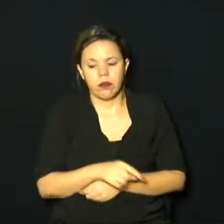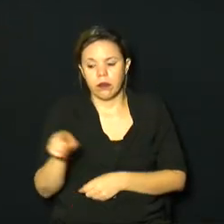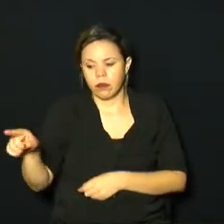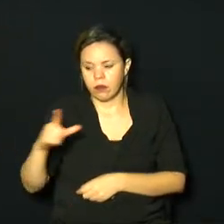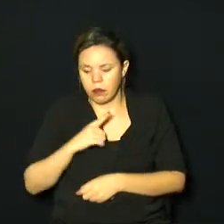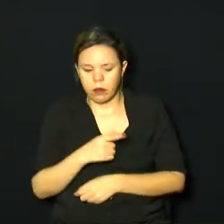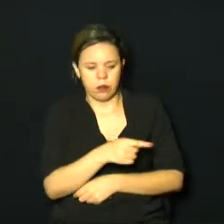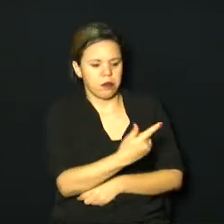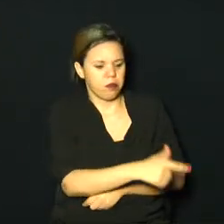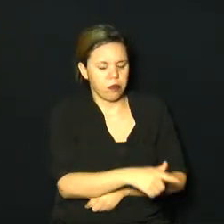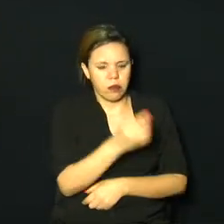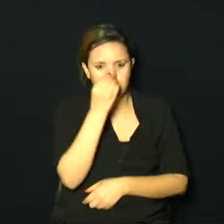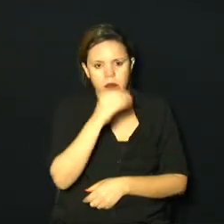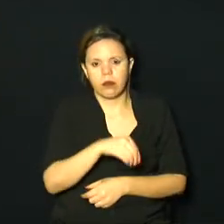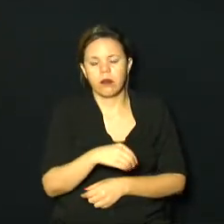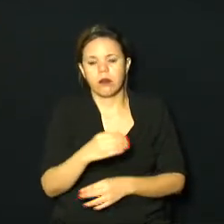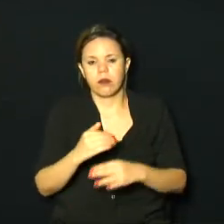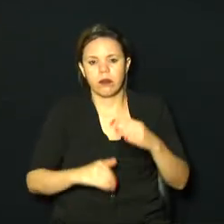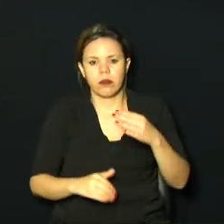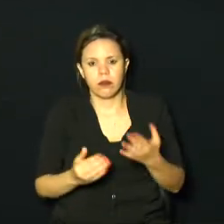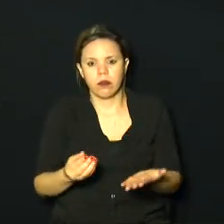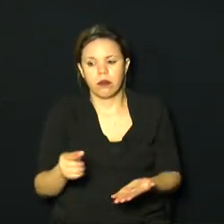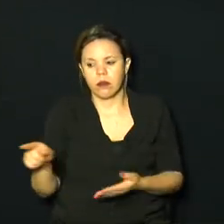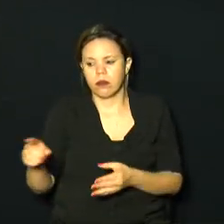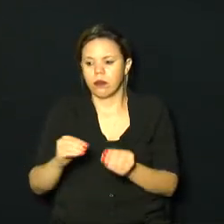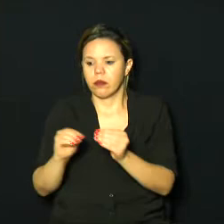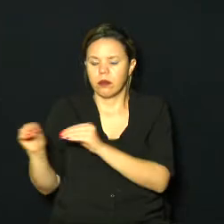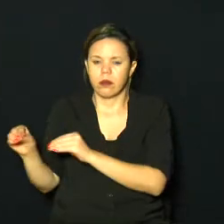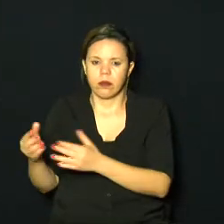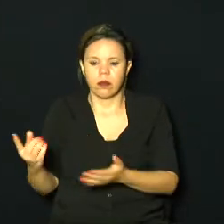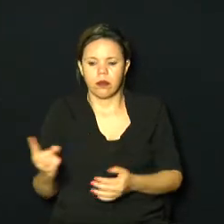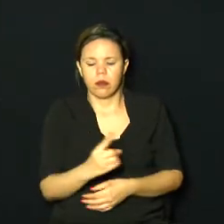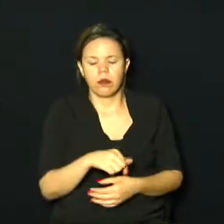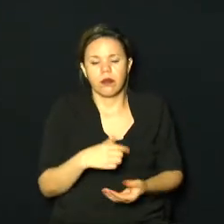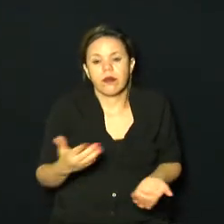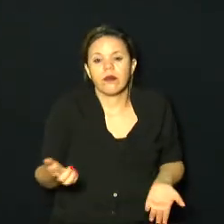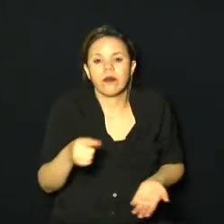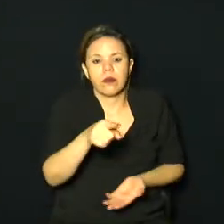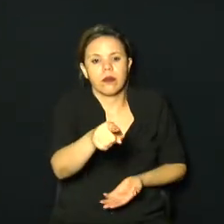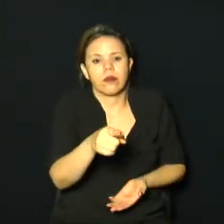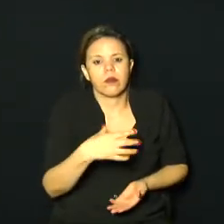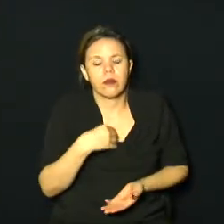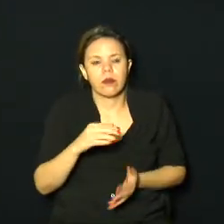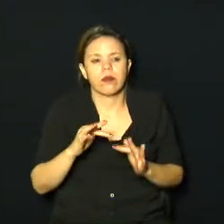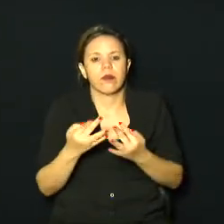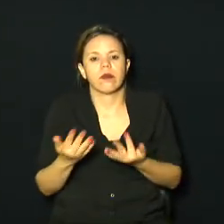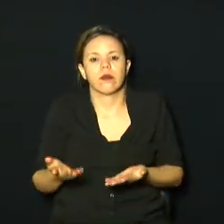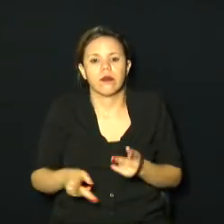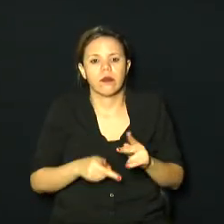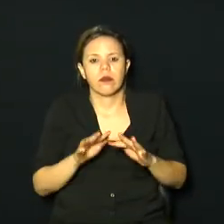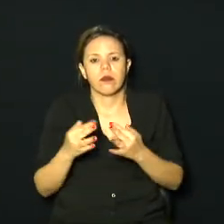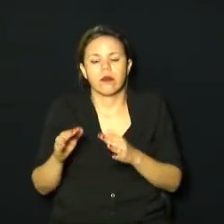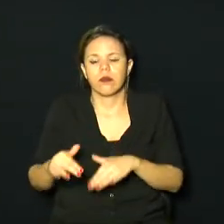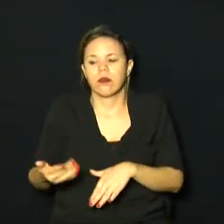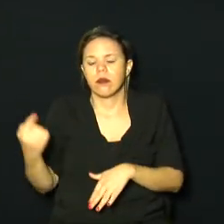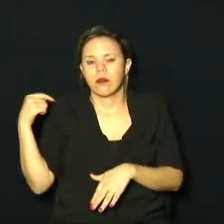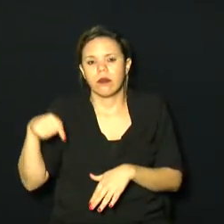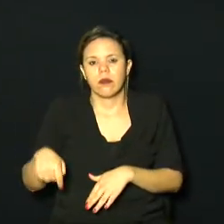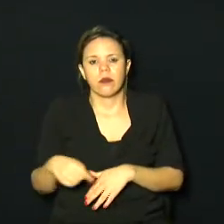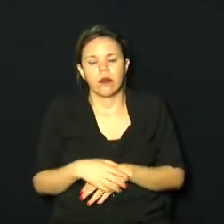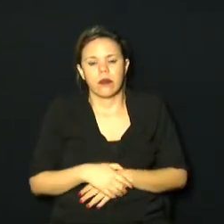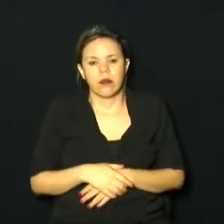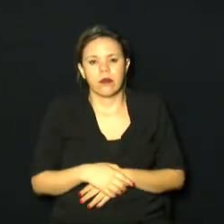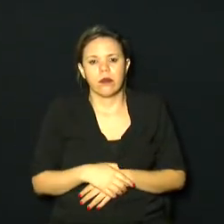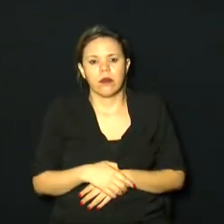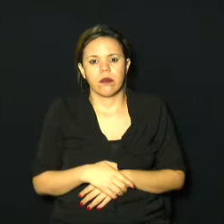ter, porque eles desrespeitam você que estava mudando aqui, que estava vindo, você que é filho ou parente do morador que estava aqui antes, que é